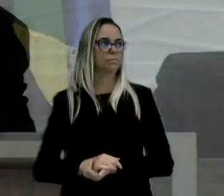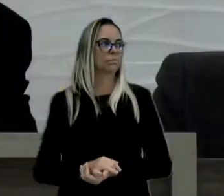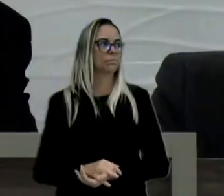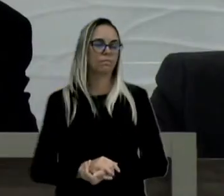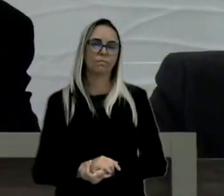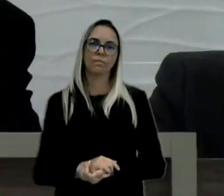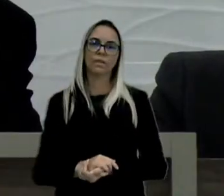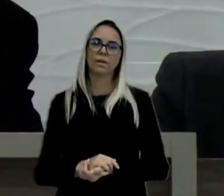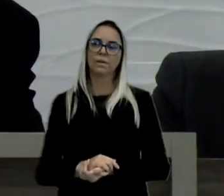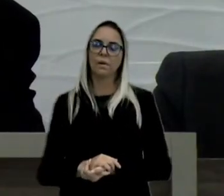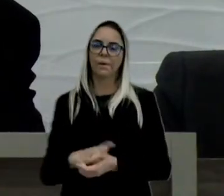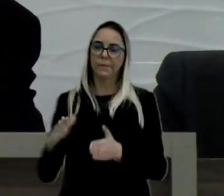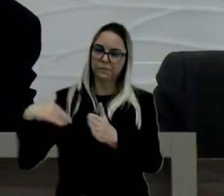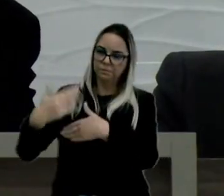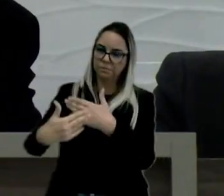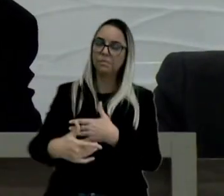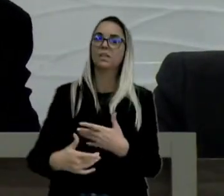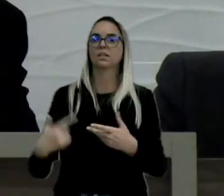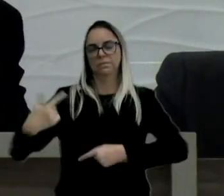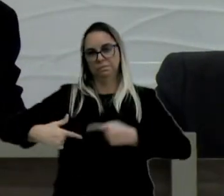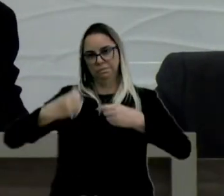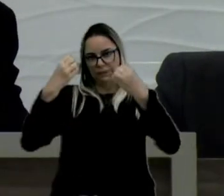obrigado continuem